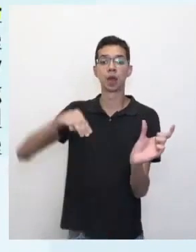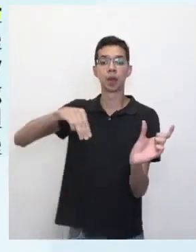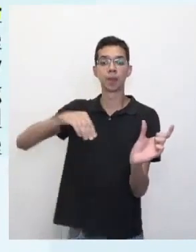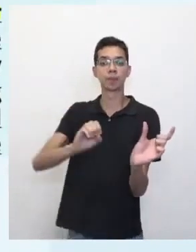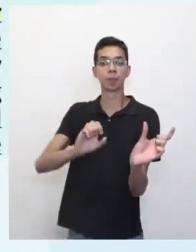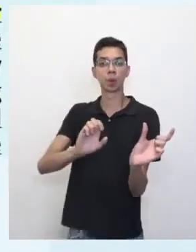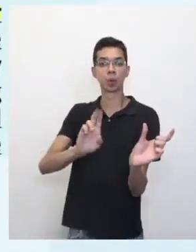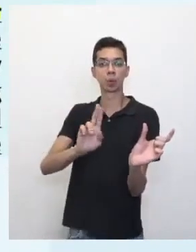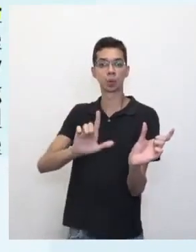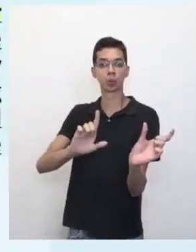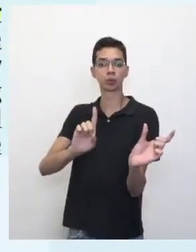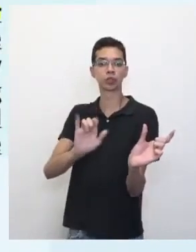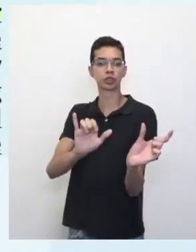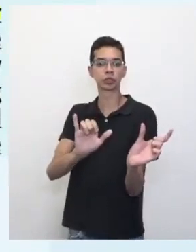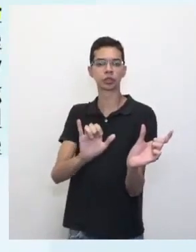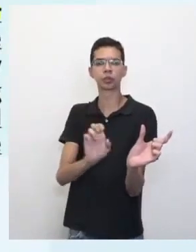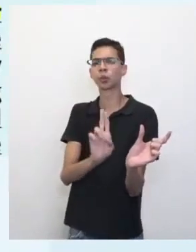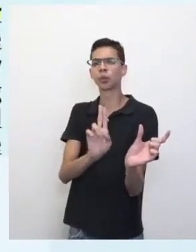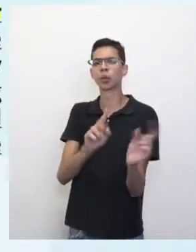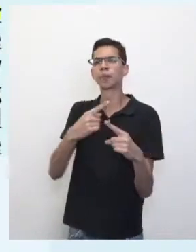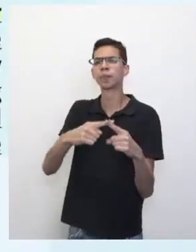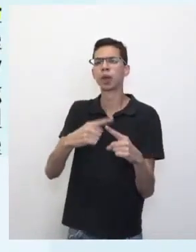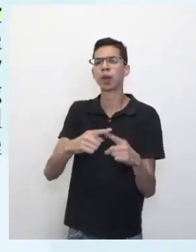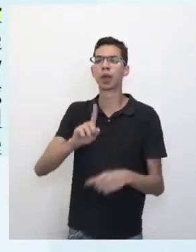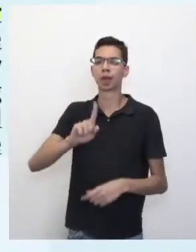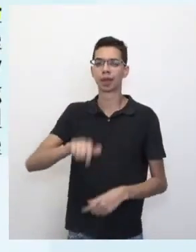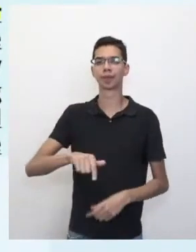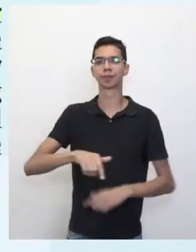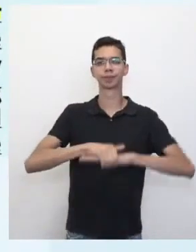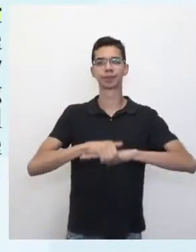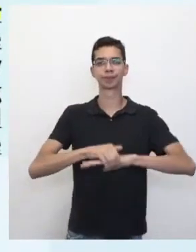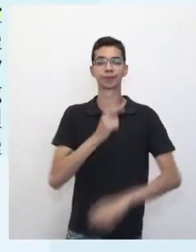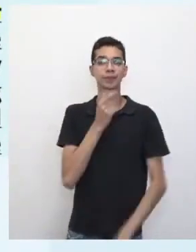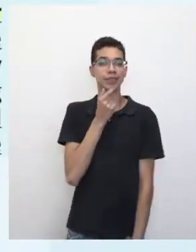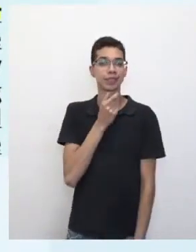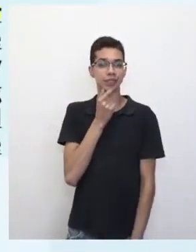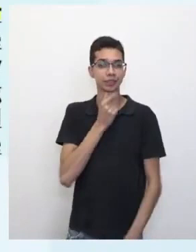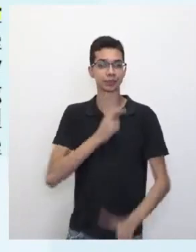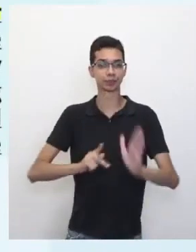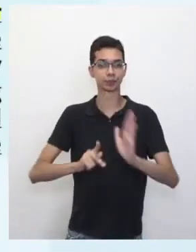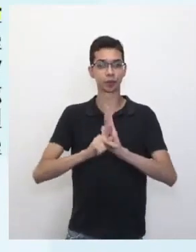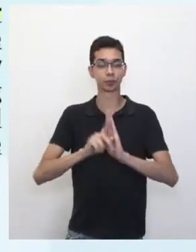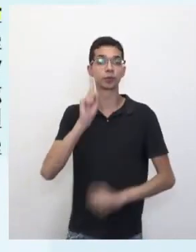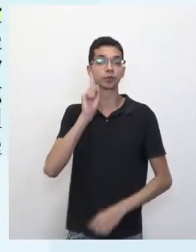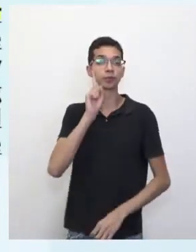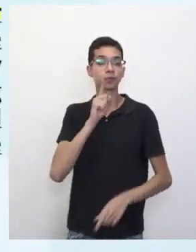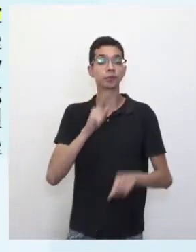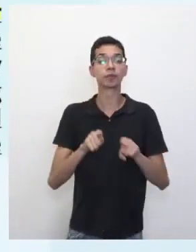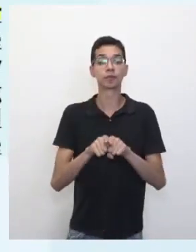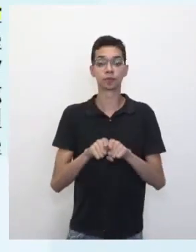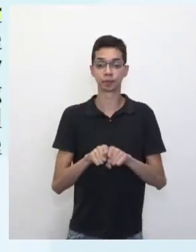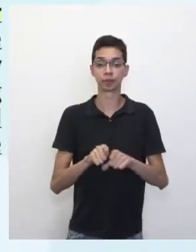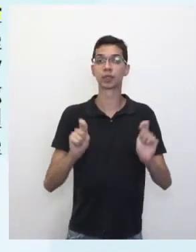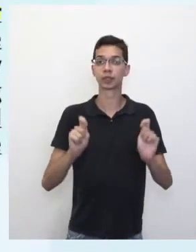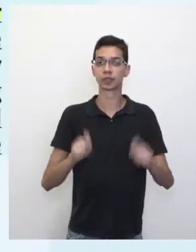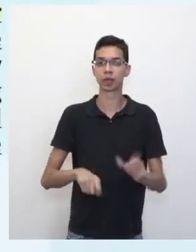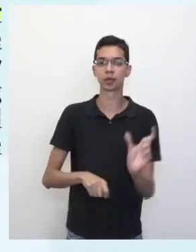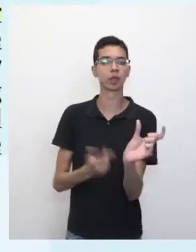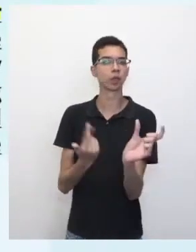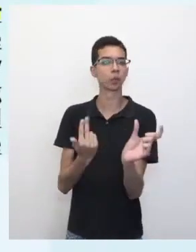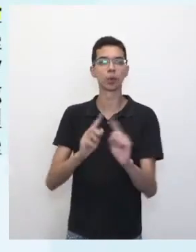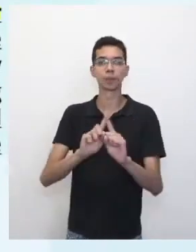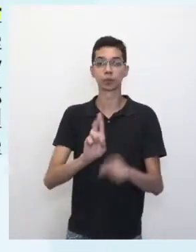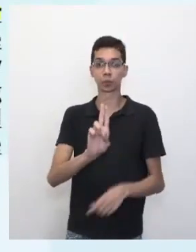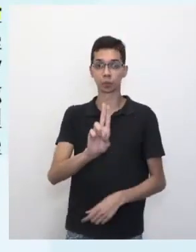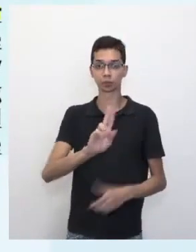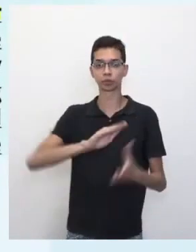com esse U, porque está em inglês britânico. Em inglês americano, você pode encontrar a mesma palavra sem o U. Okay? É uma variação